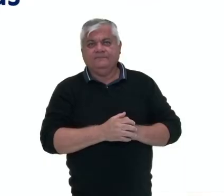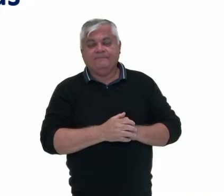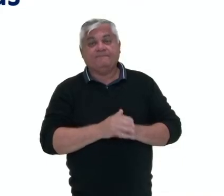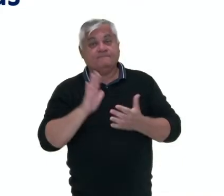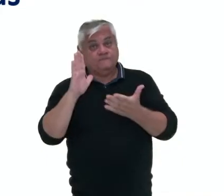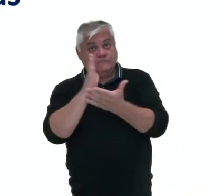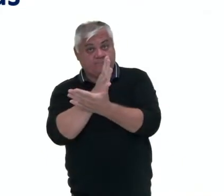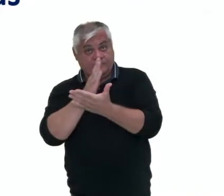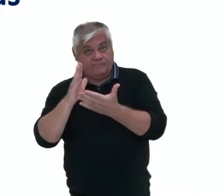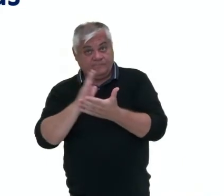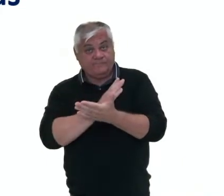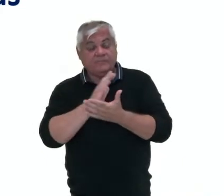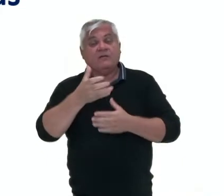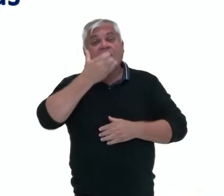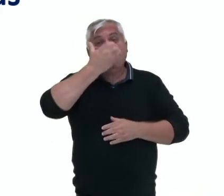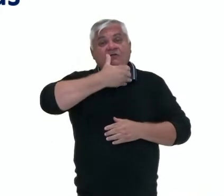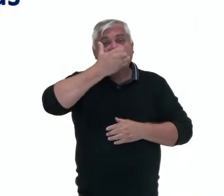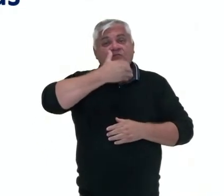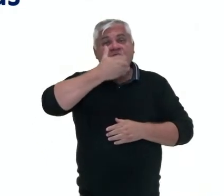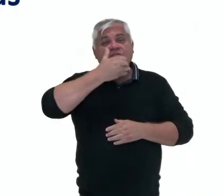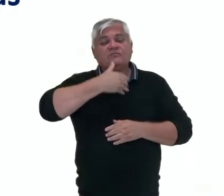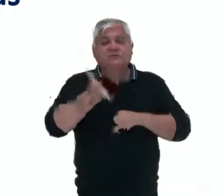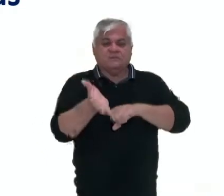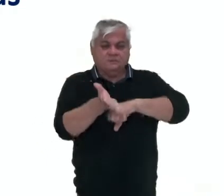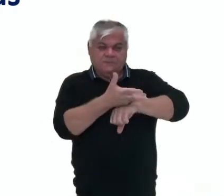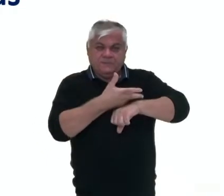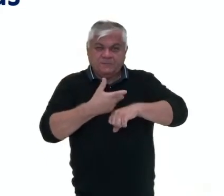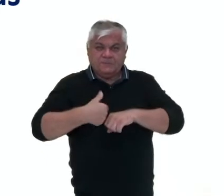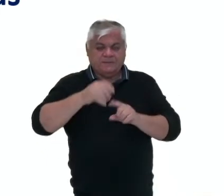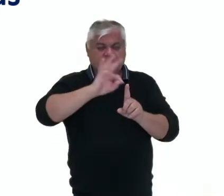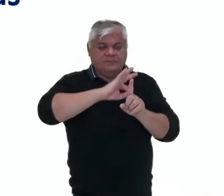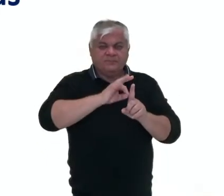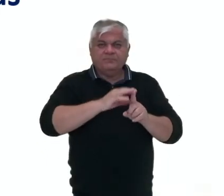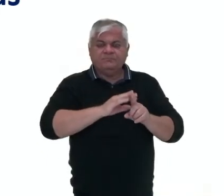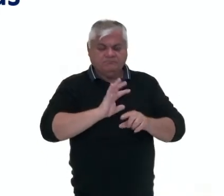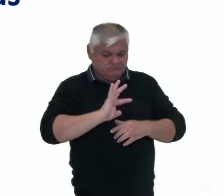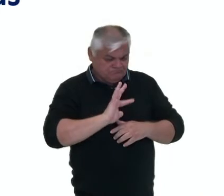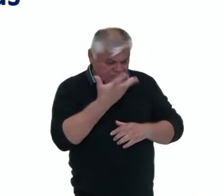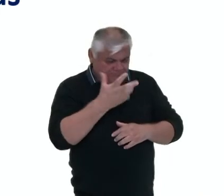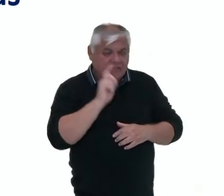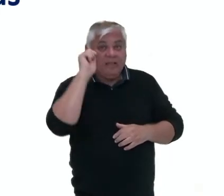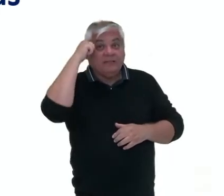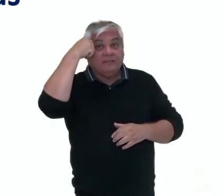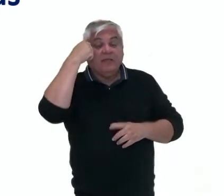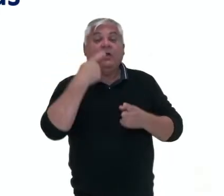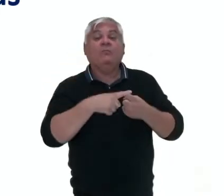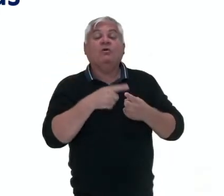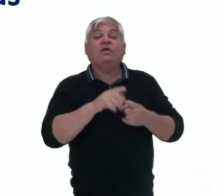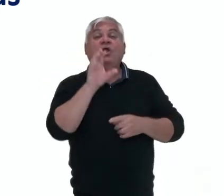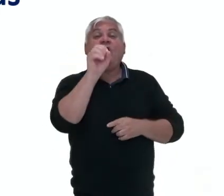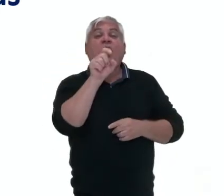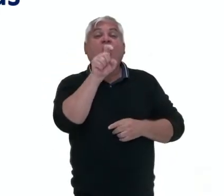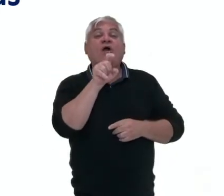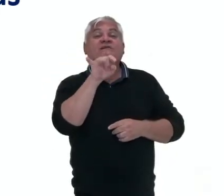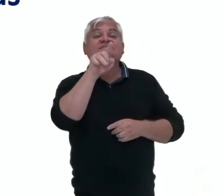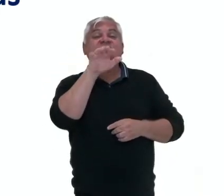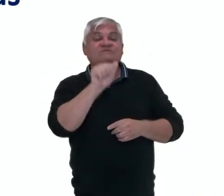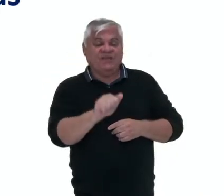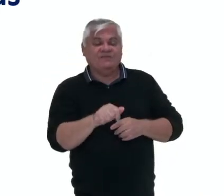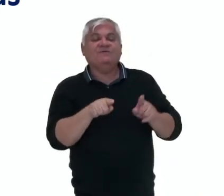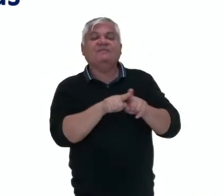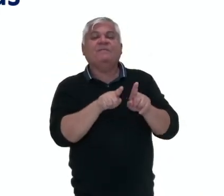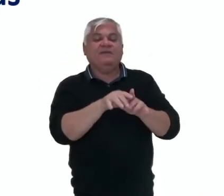algumas frutas, quando descascadas, acabam escurecendo. Isso ocorre devido à reação entre o oxigênio do ar e substâncias